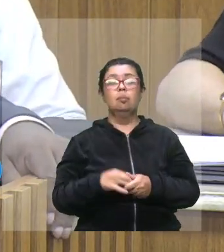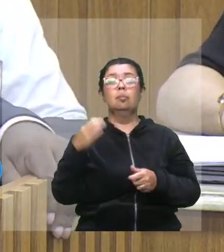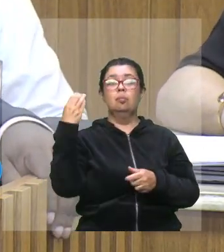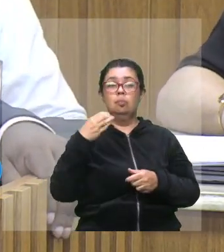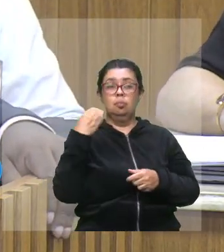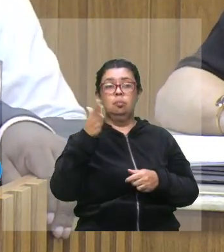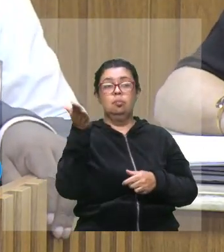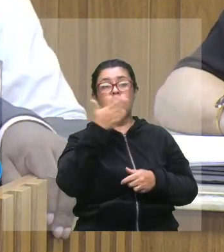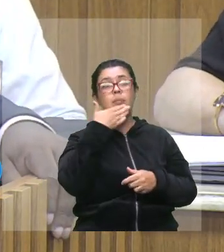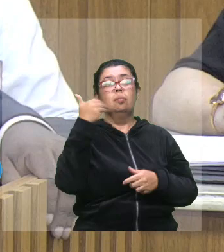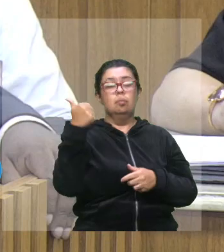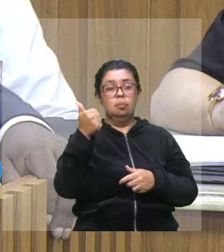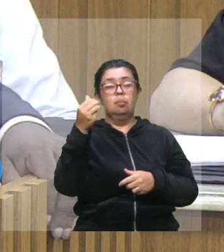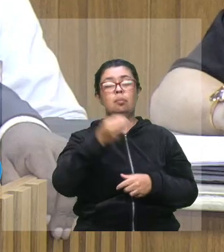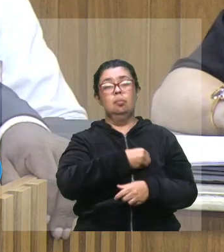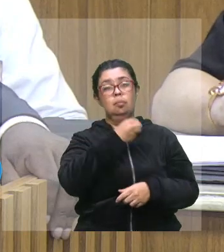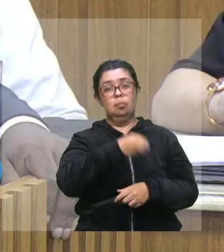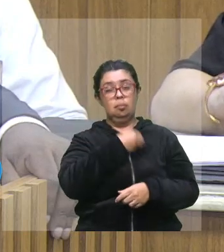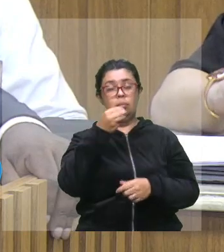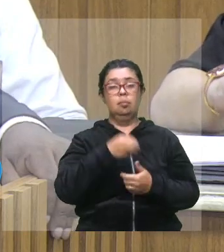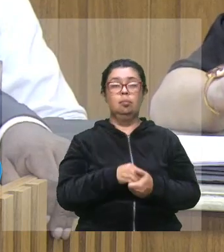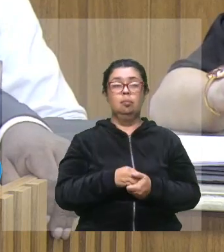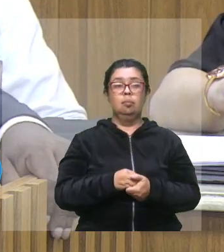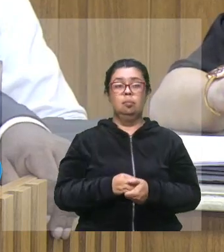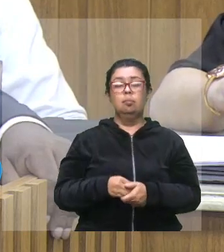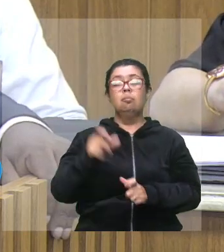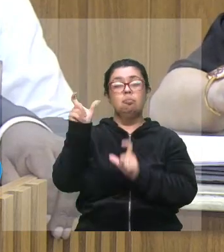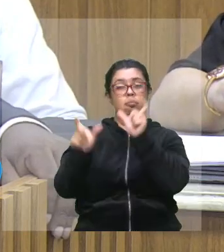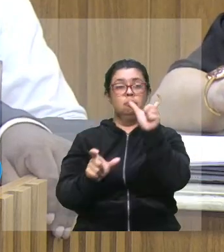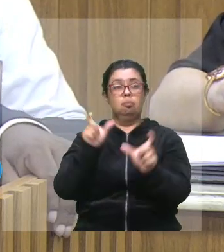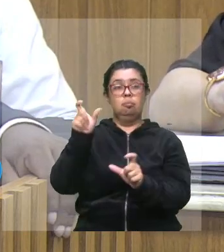a qualidade de vida de nossa população. Então,